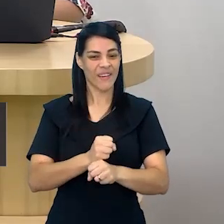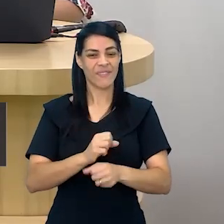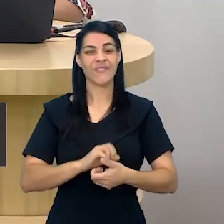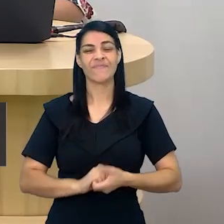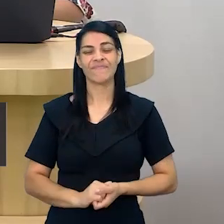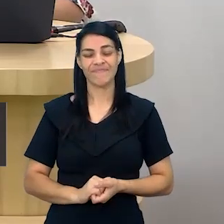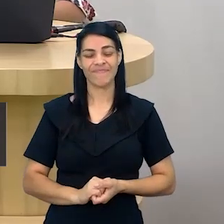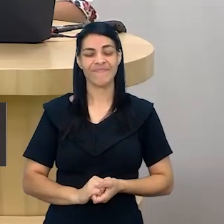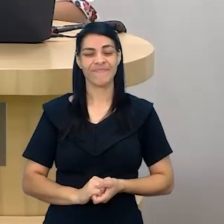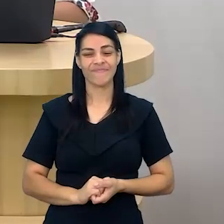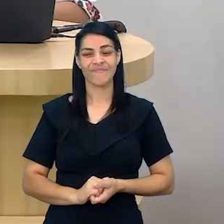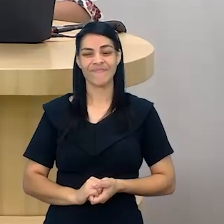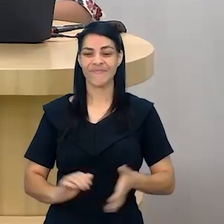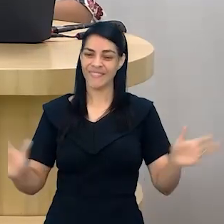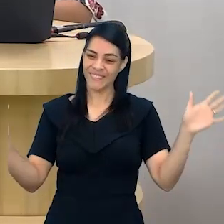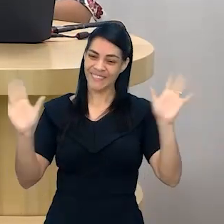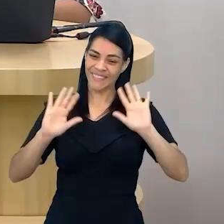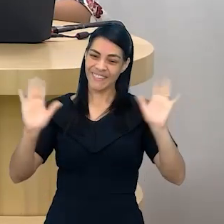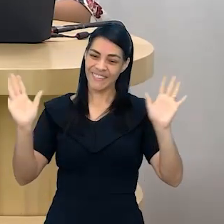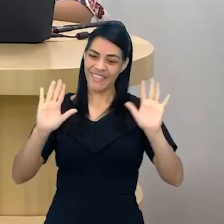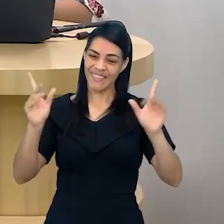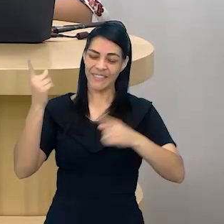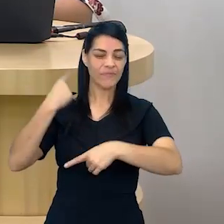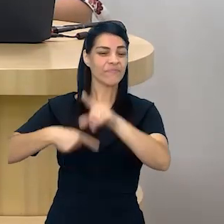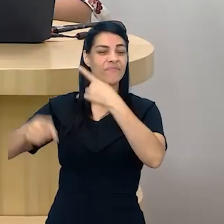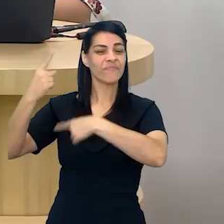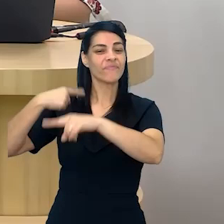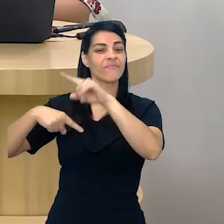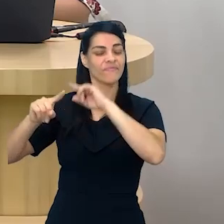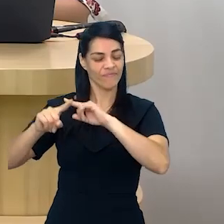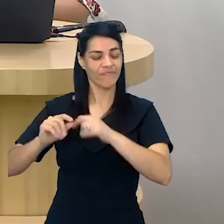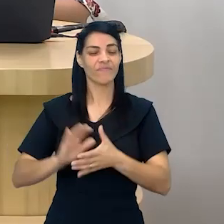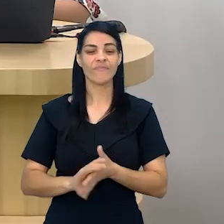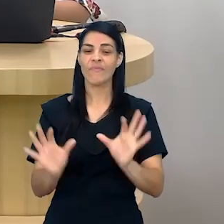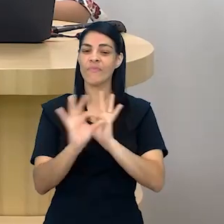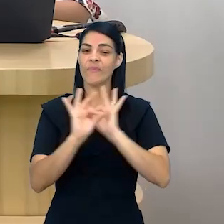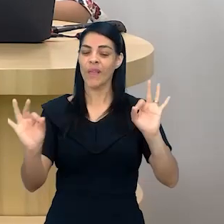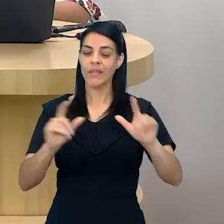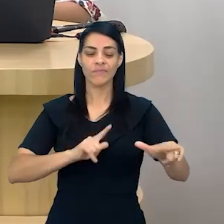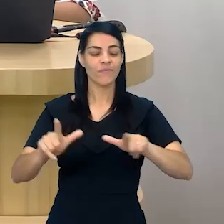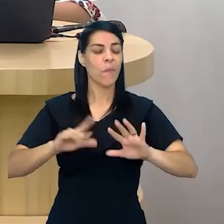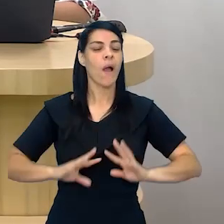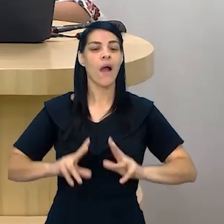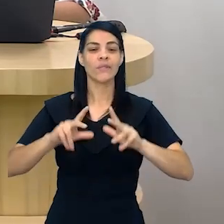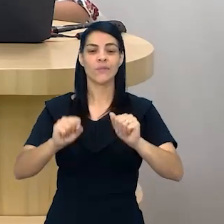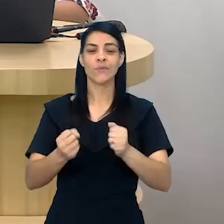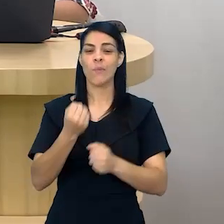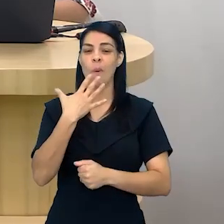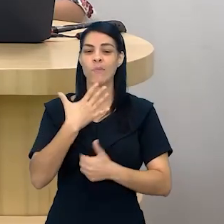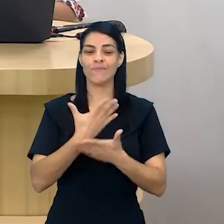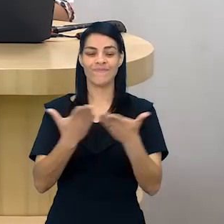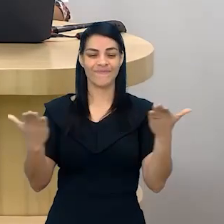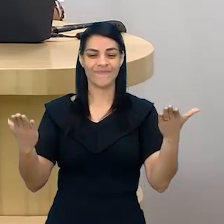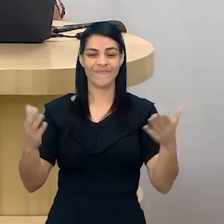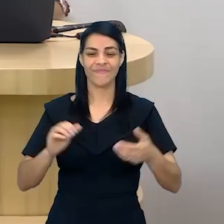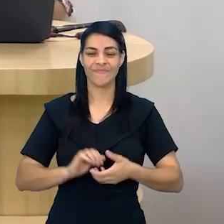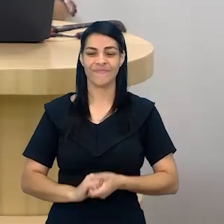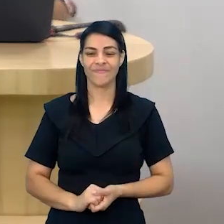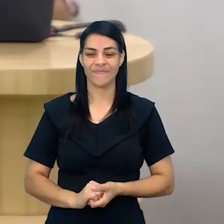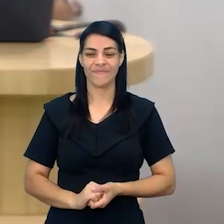Total sucesso um excelente trabalho aí a todos tudo de bom